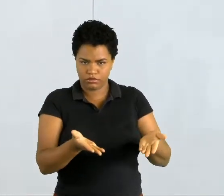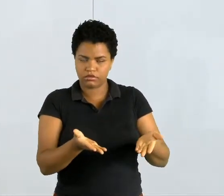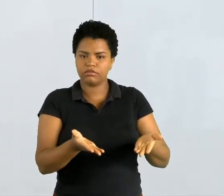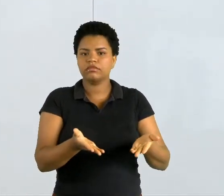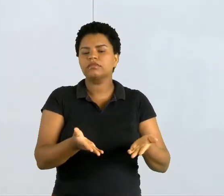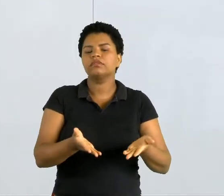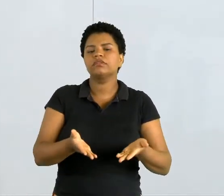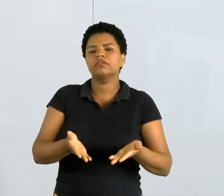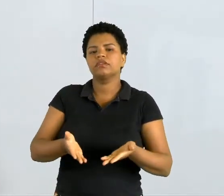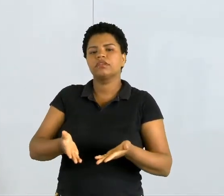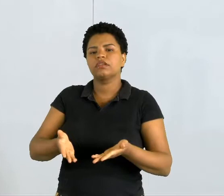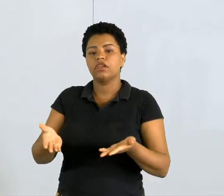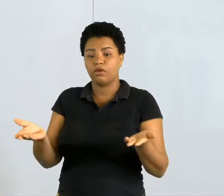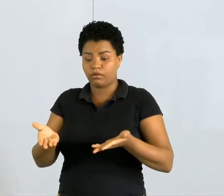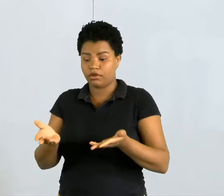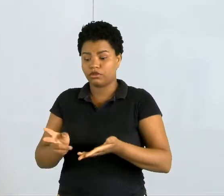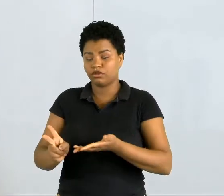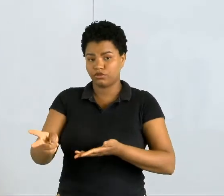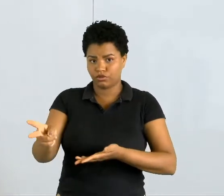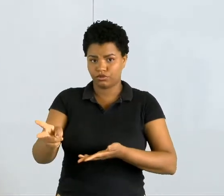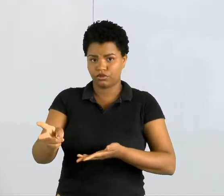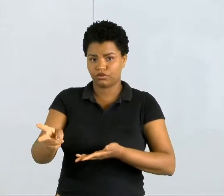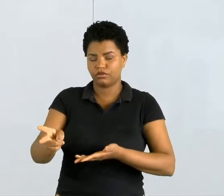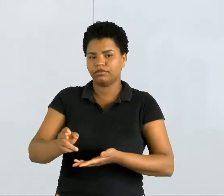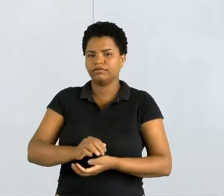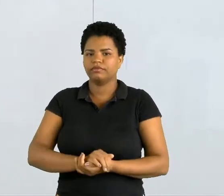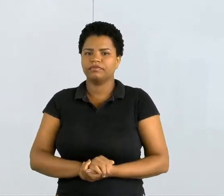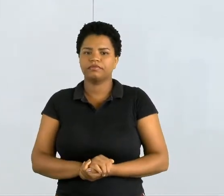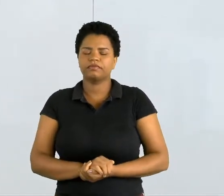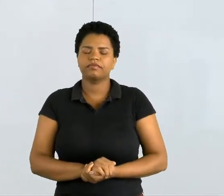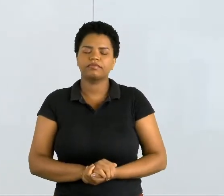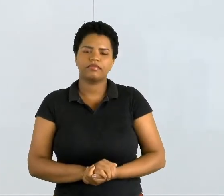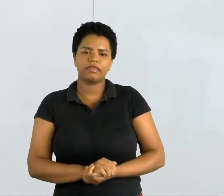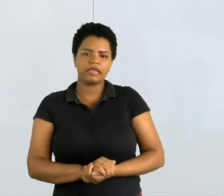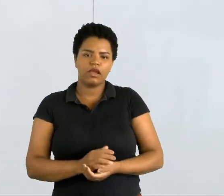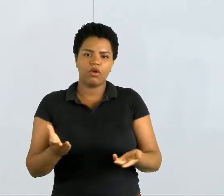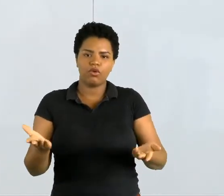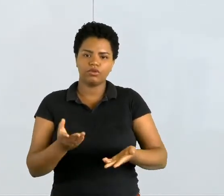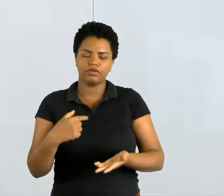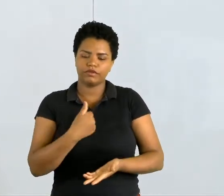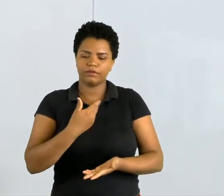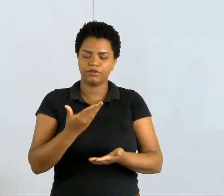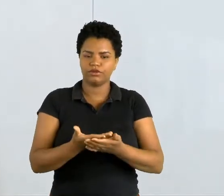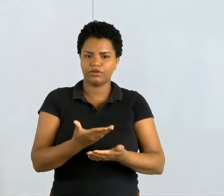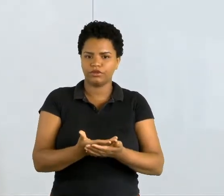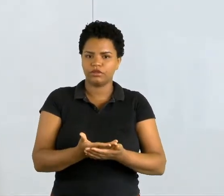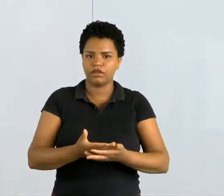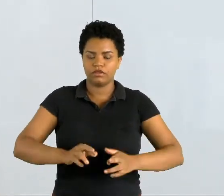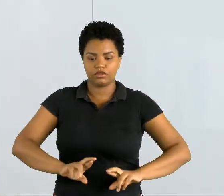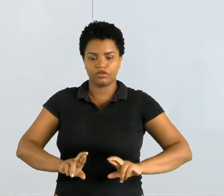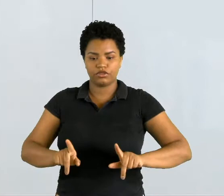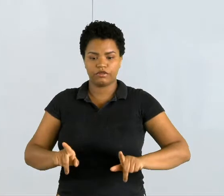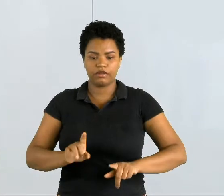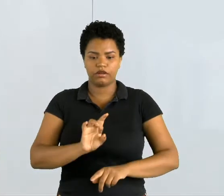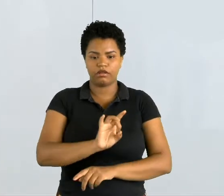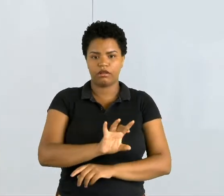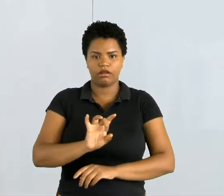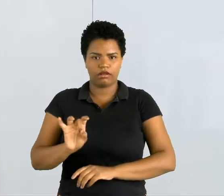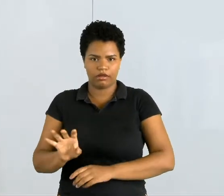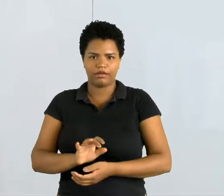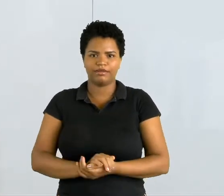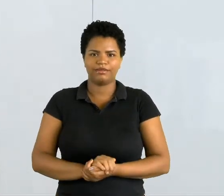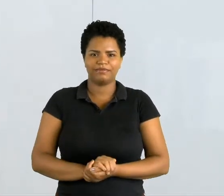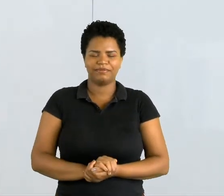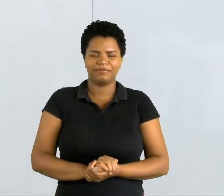e o present continuous, que é o presente continuous. Nós iremos trabalhar hoje basicamente a diferença entre esses tempos verbais,